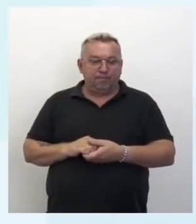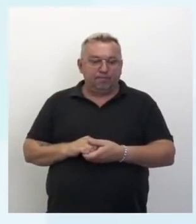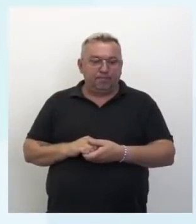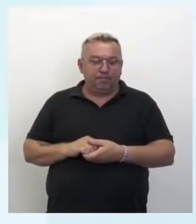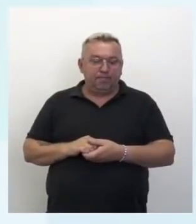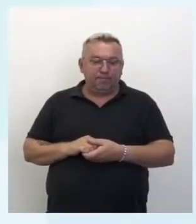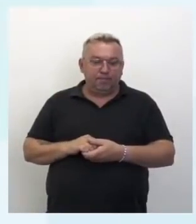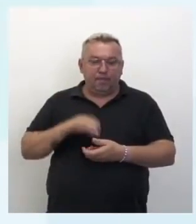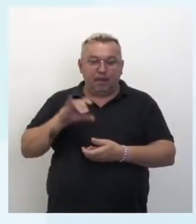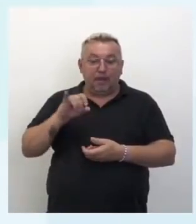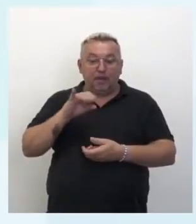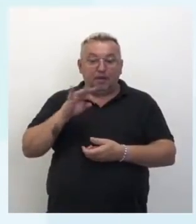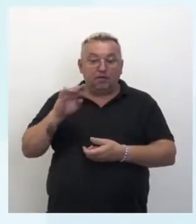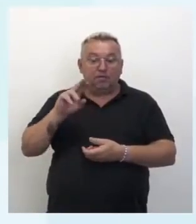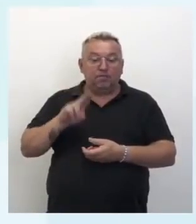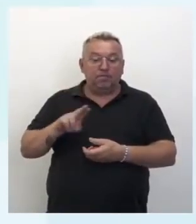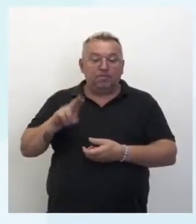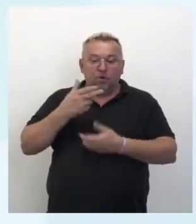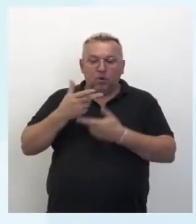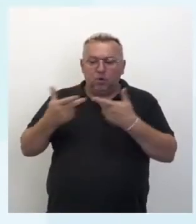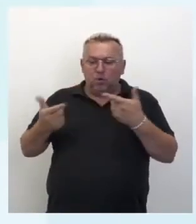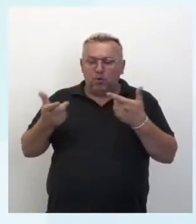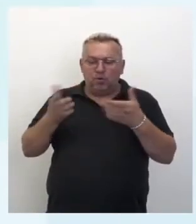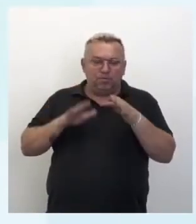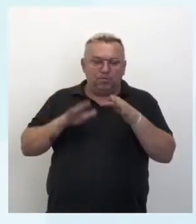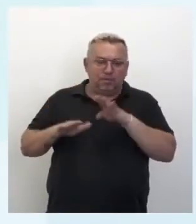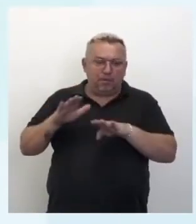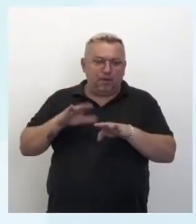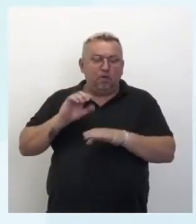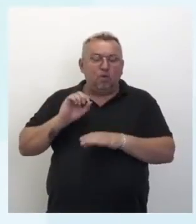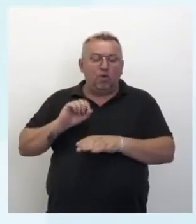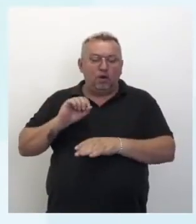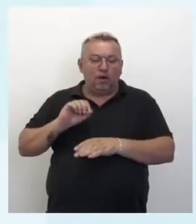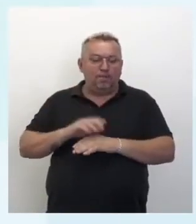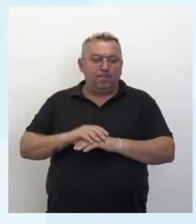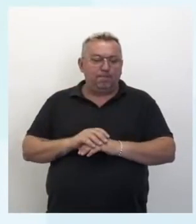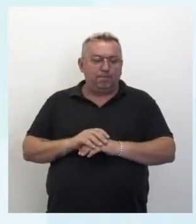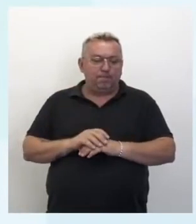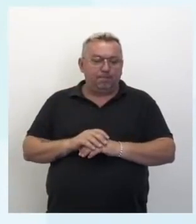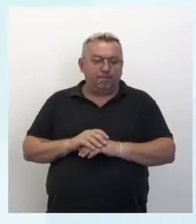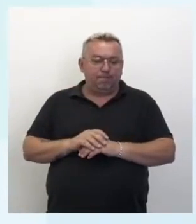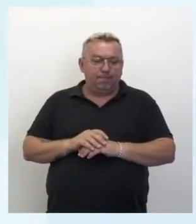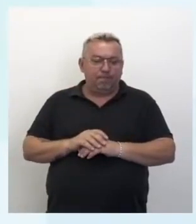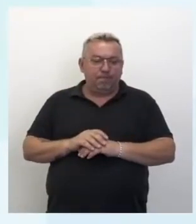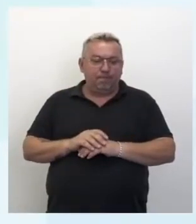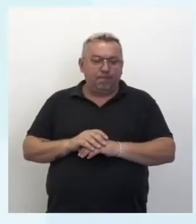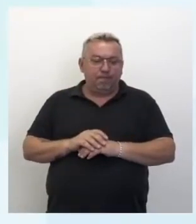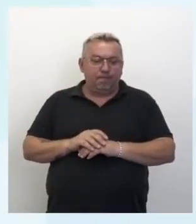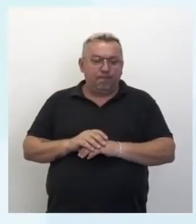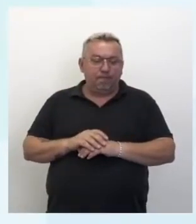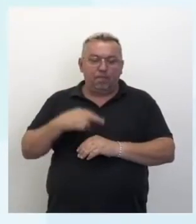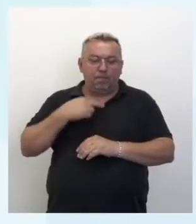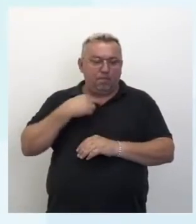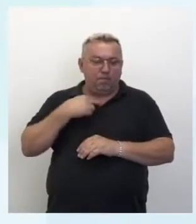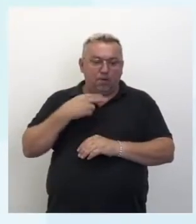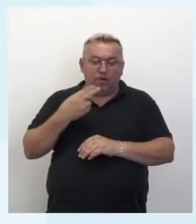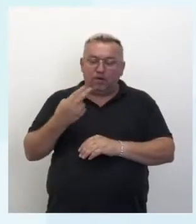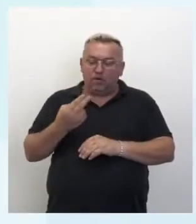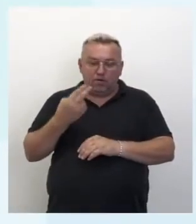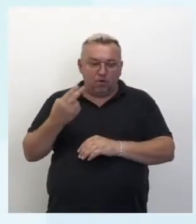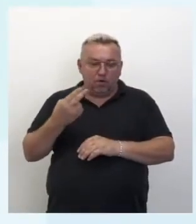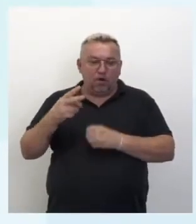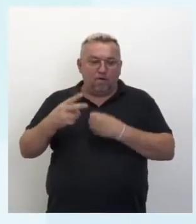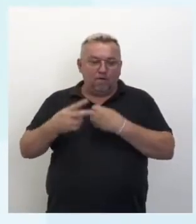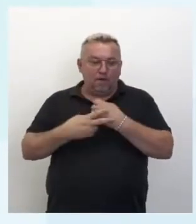Você vai usar para coisas, vai depender aí do que você precisa da frase, né? Você não pode deixar sozinho o verbo,